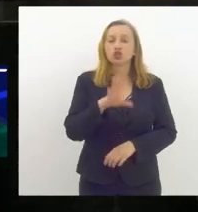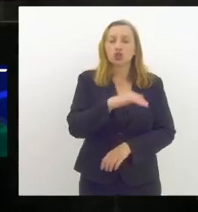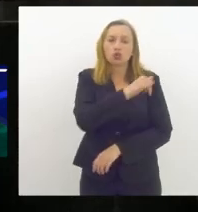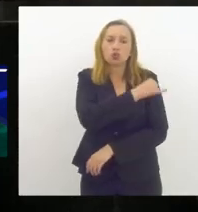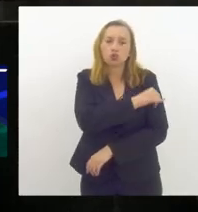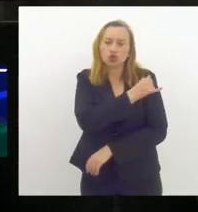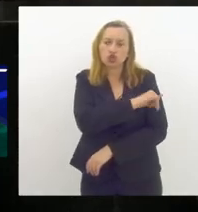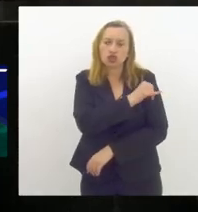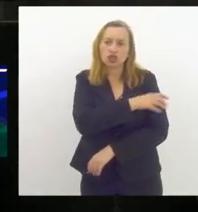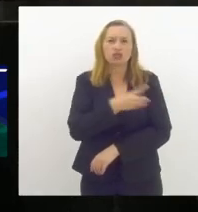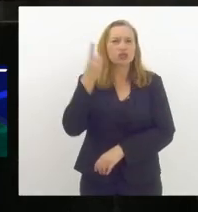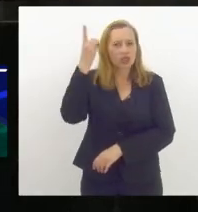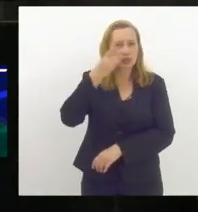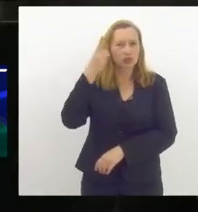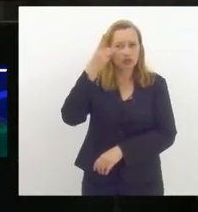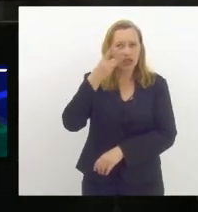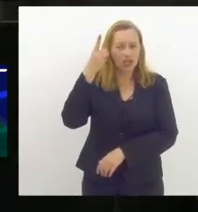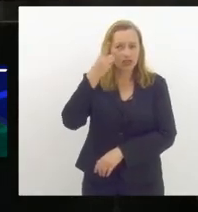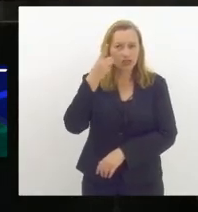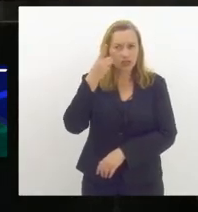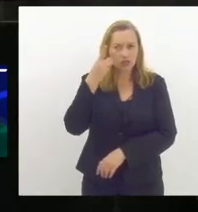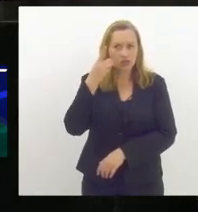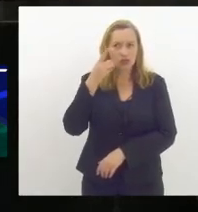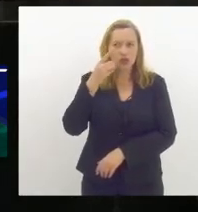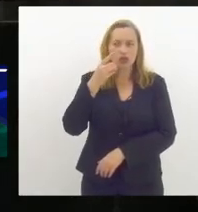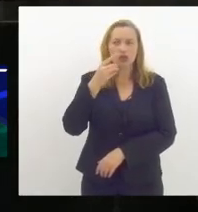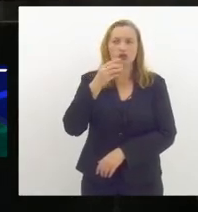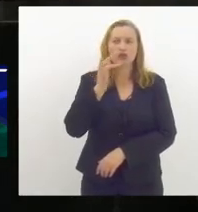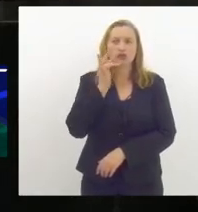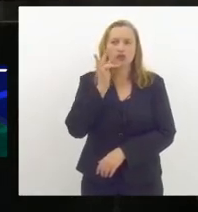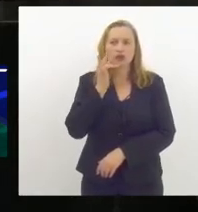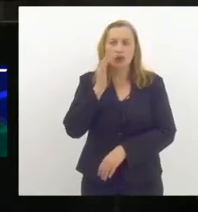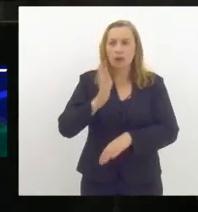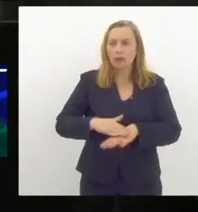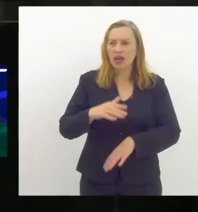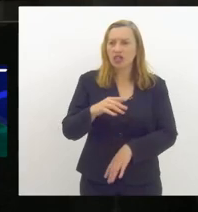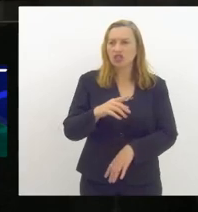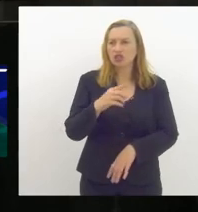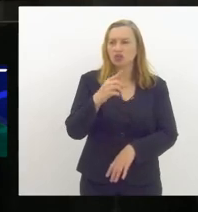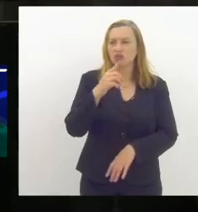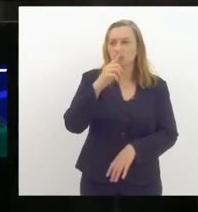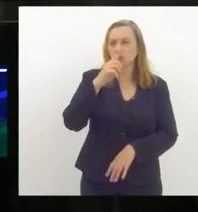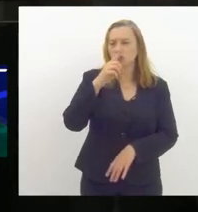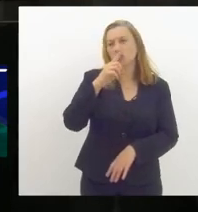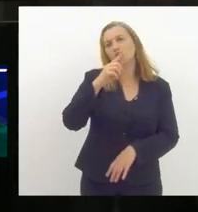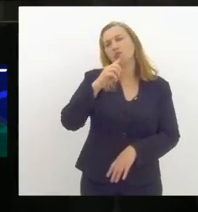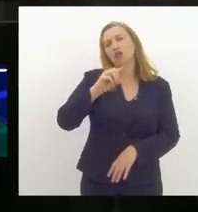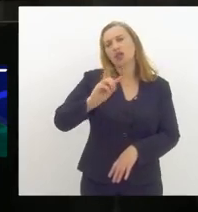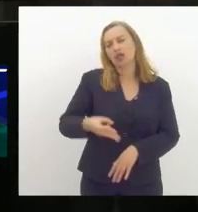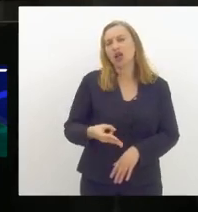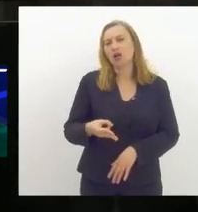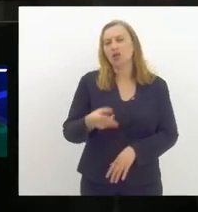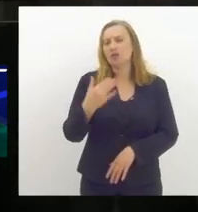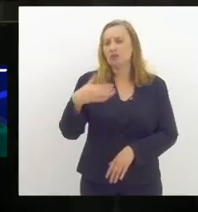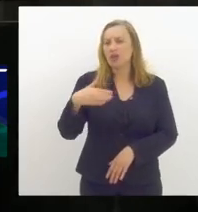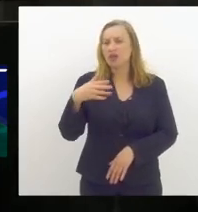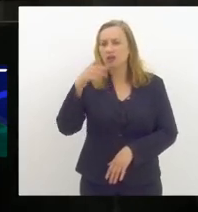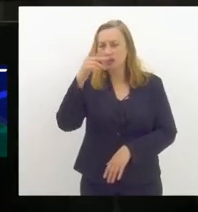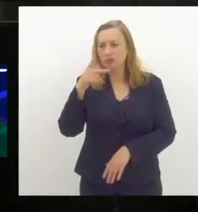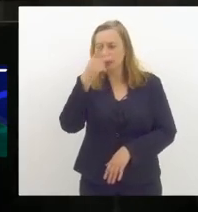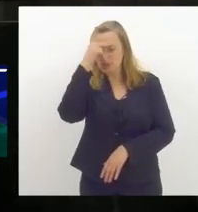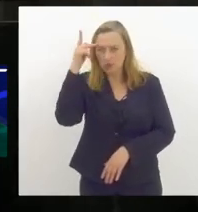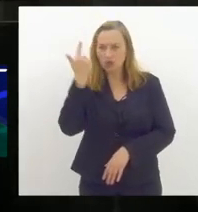Rio de Janeiro deputado Jorge Felipe mais de um milhão de meio de pessoas que não tem absolutamente